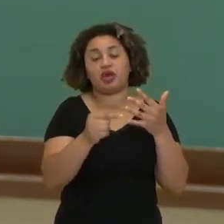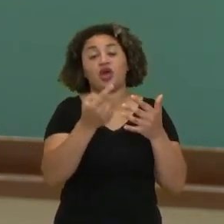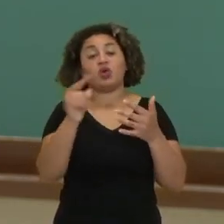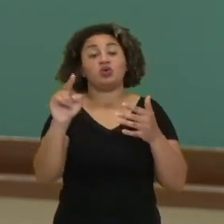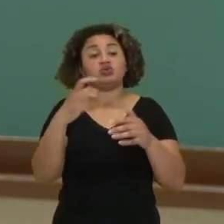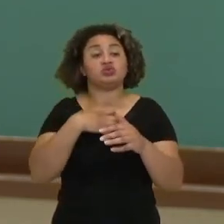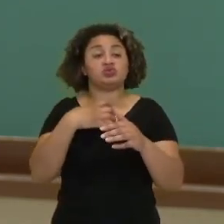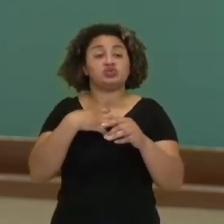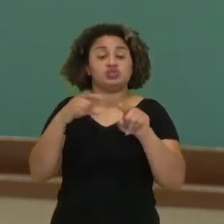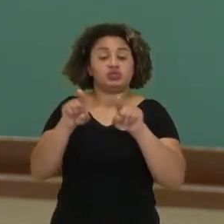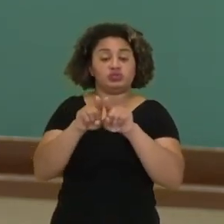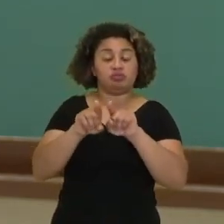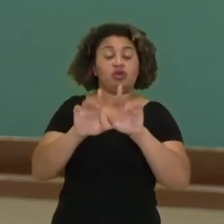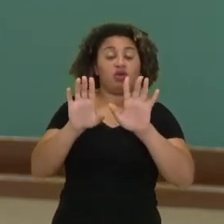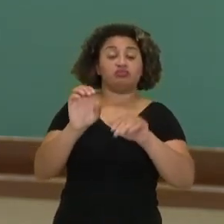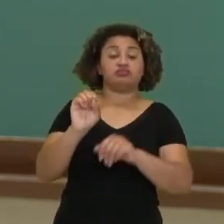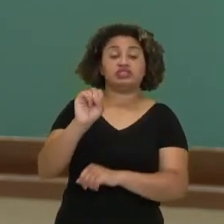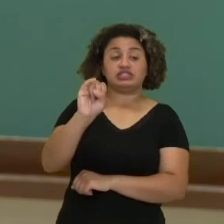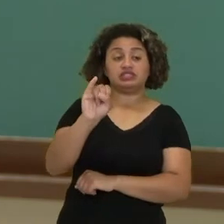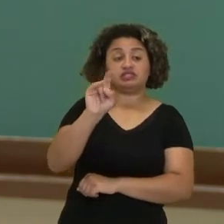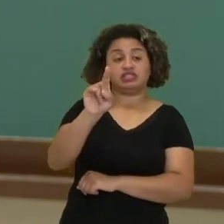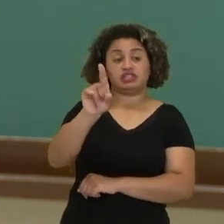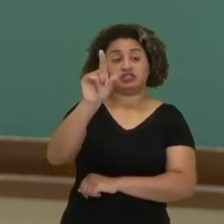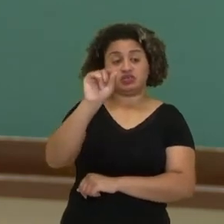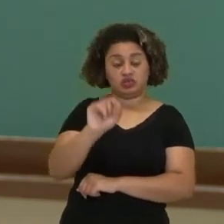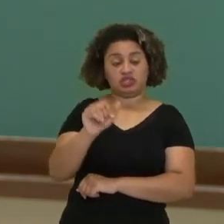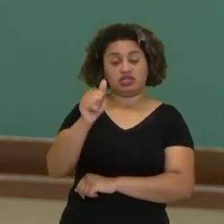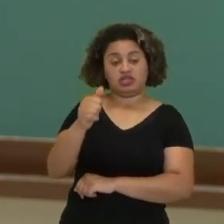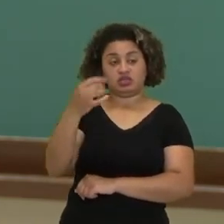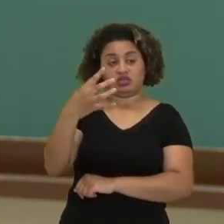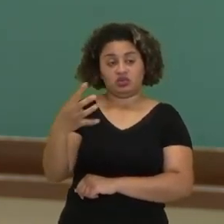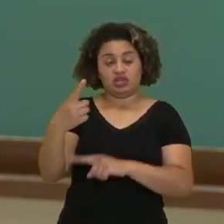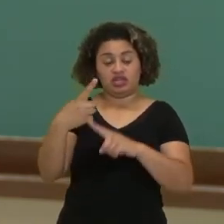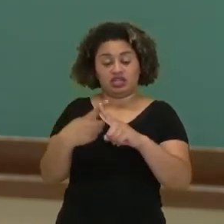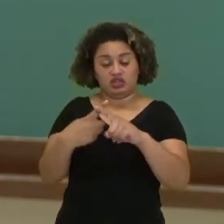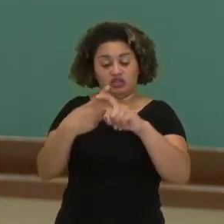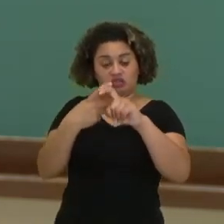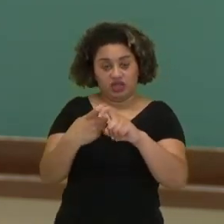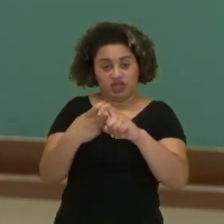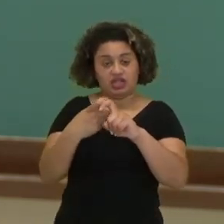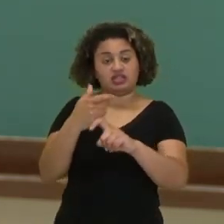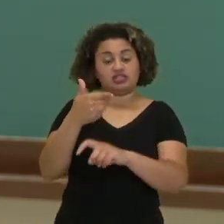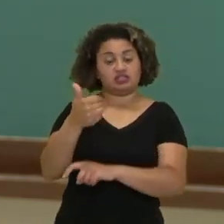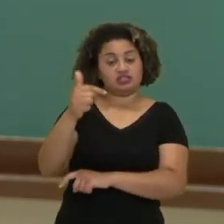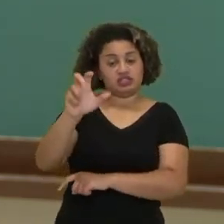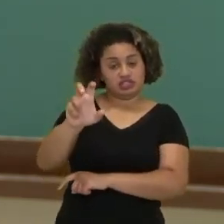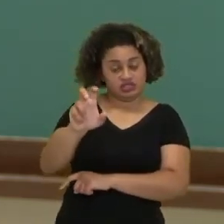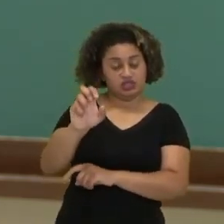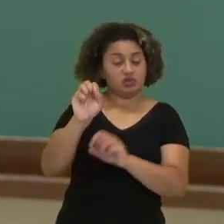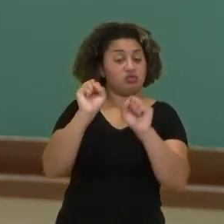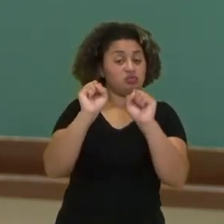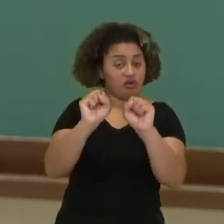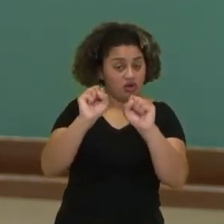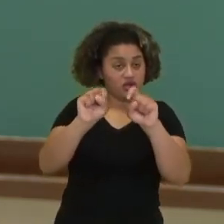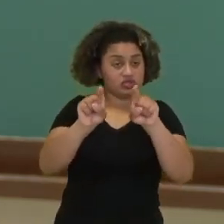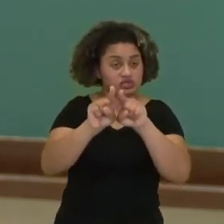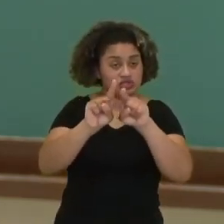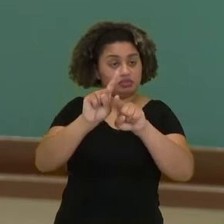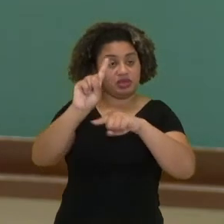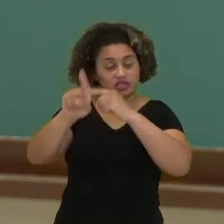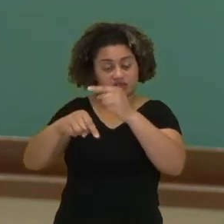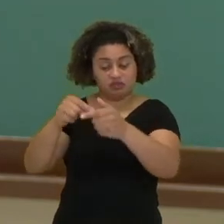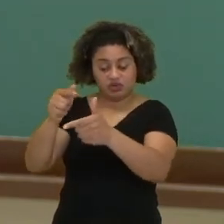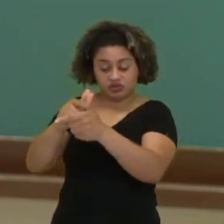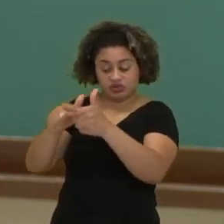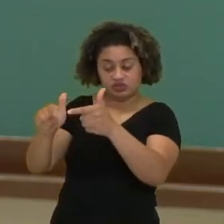forma também. Se você optar por pegar esse 140 e multiplicar primeiro por 25 e depois